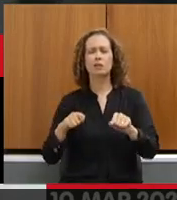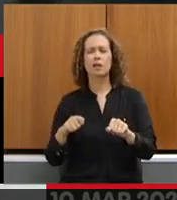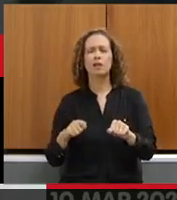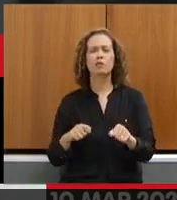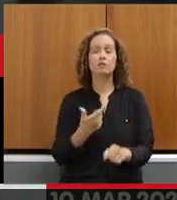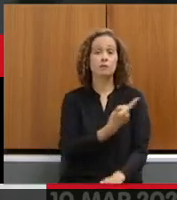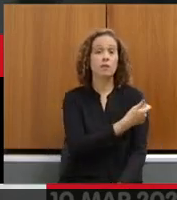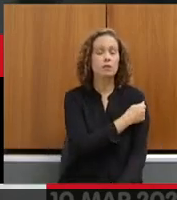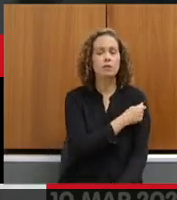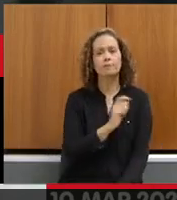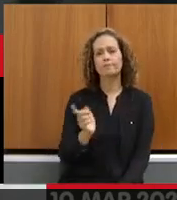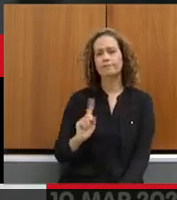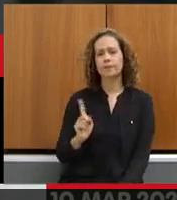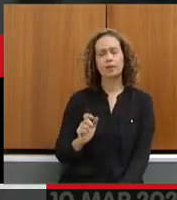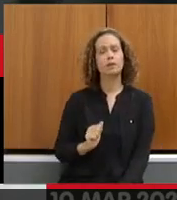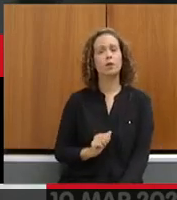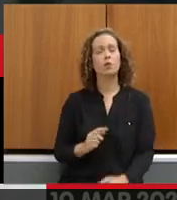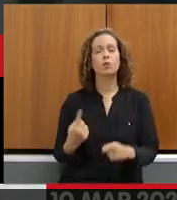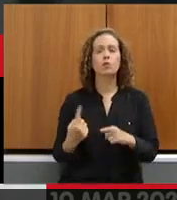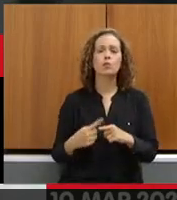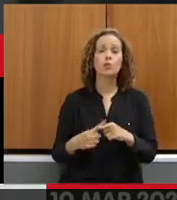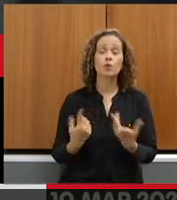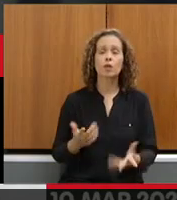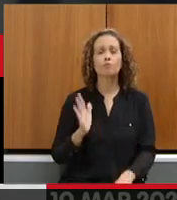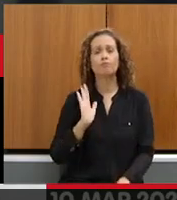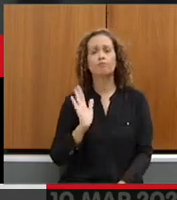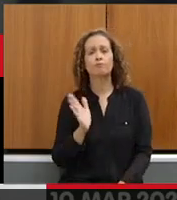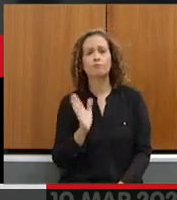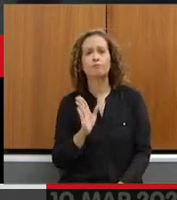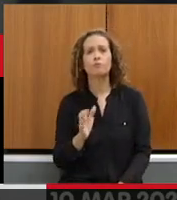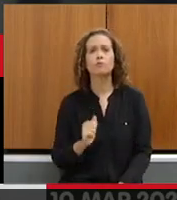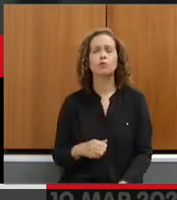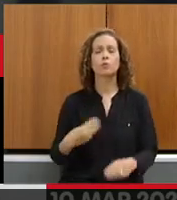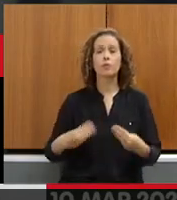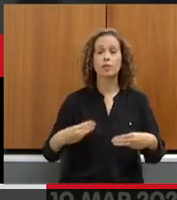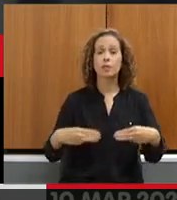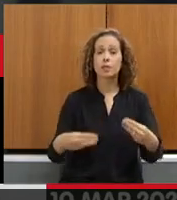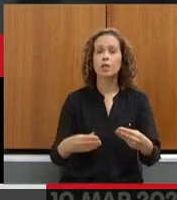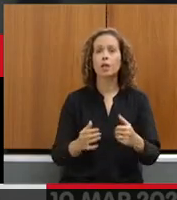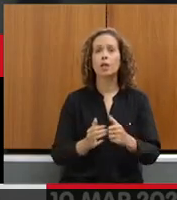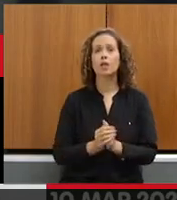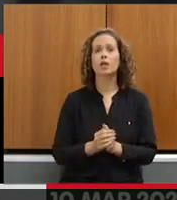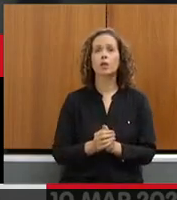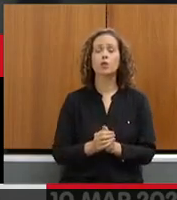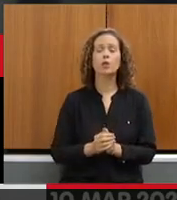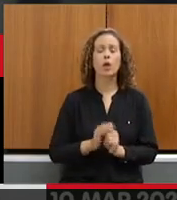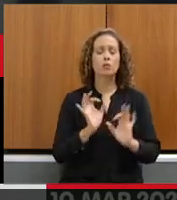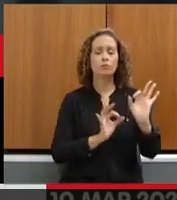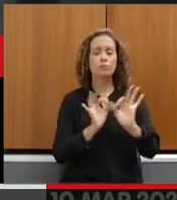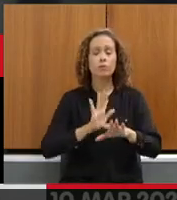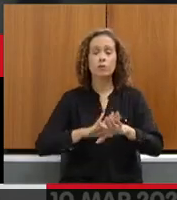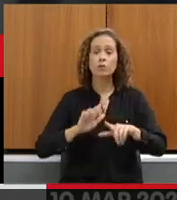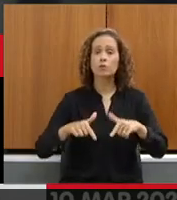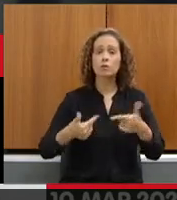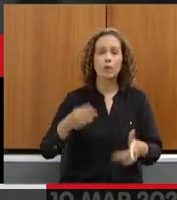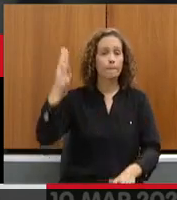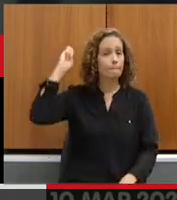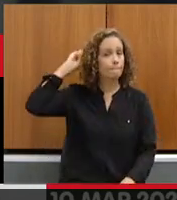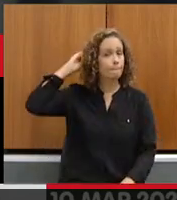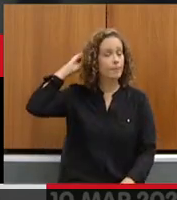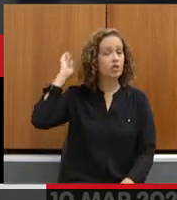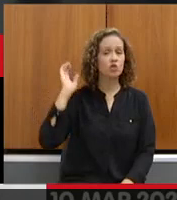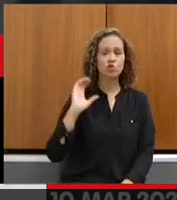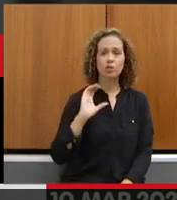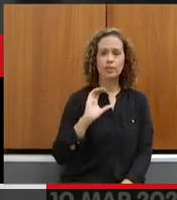que todo seu Parque Industrial está comprometido com o ministério para a produção da vacina da meningite C O que que nós fizemos